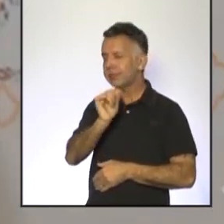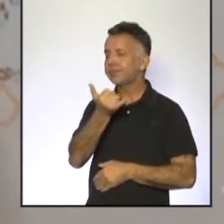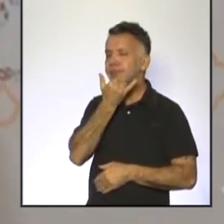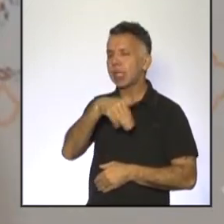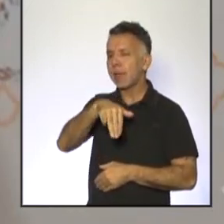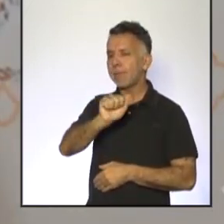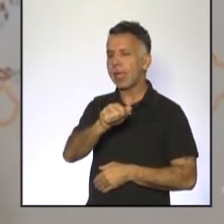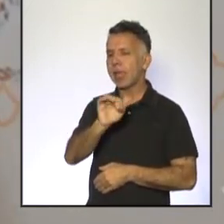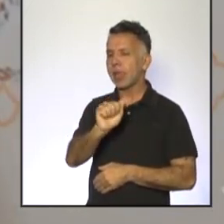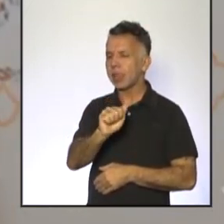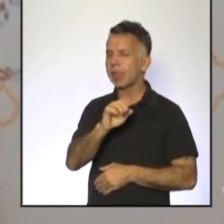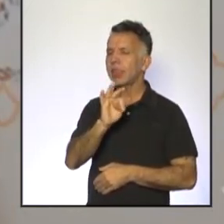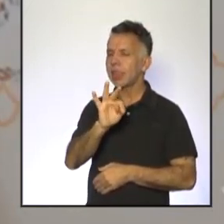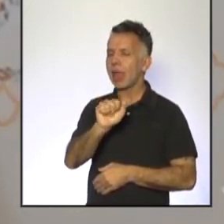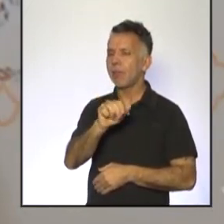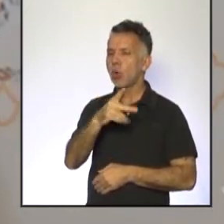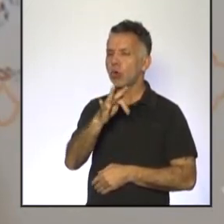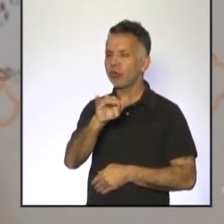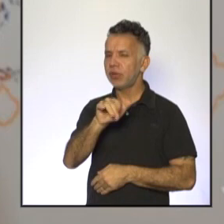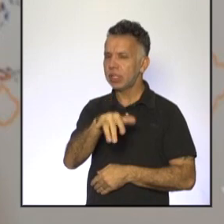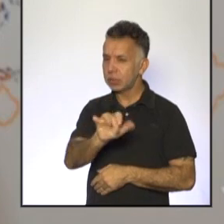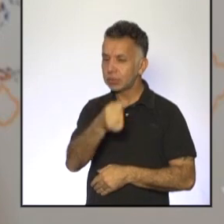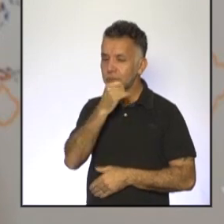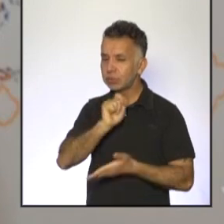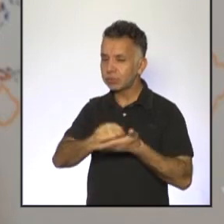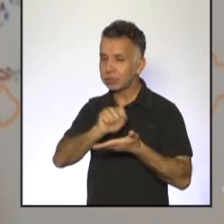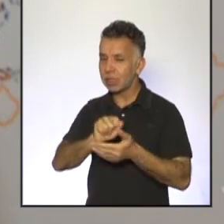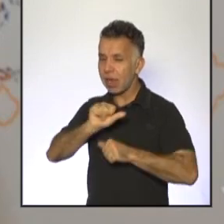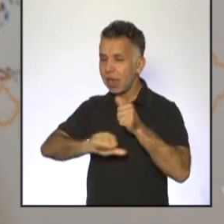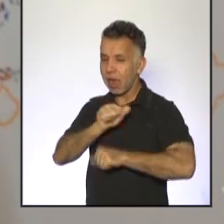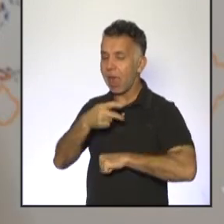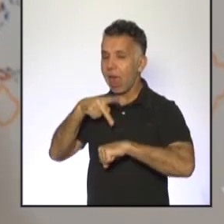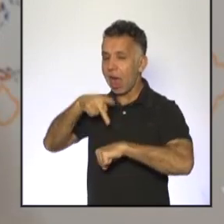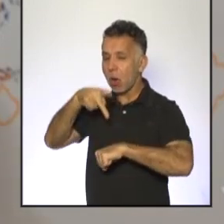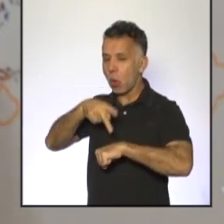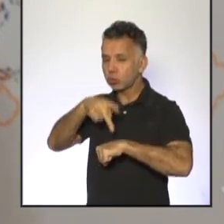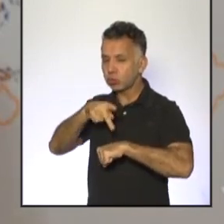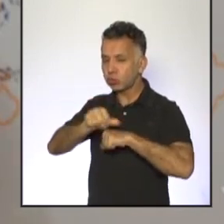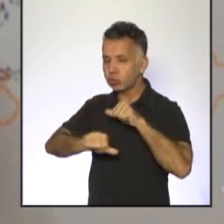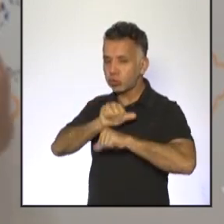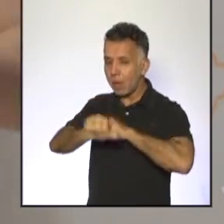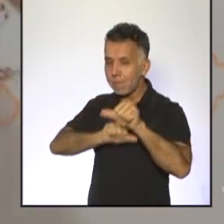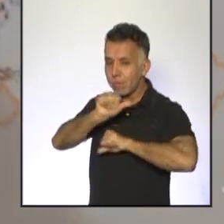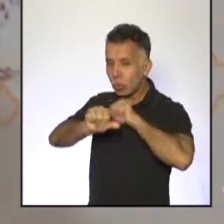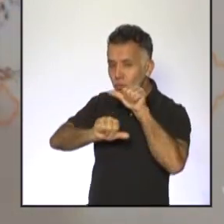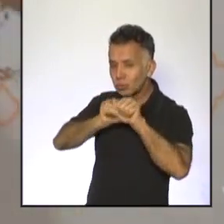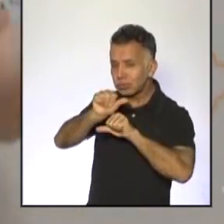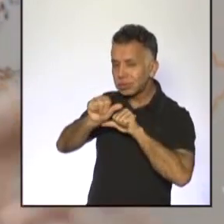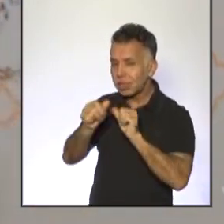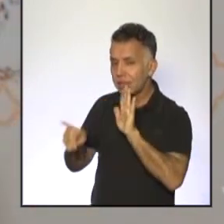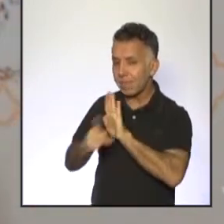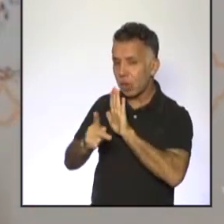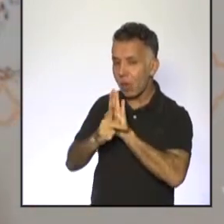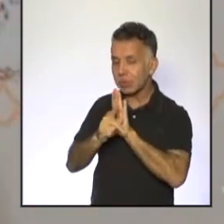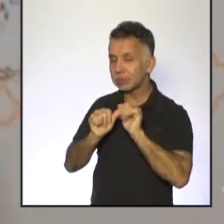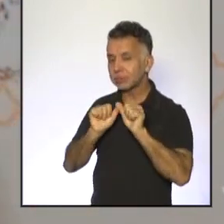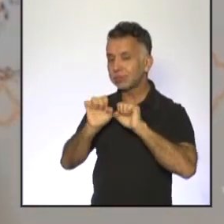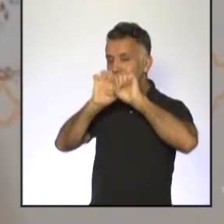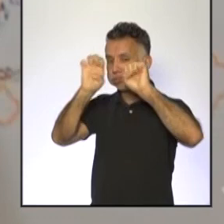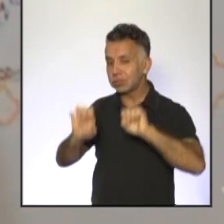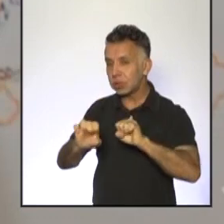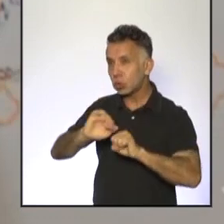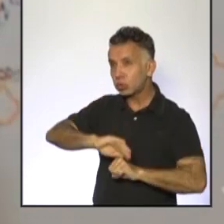uma alteração tão substancial dessa rocha que você pode falar de uma mudança até na própria estrutura